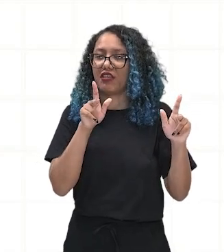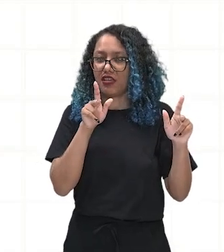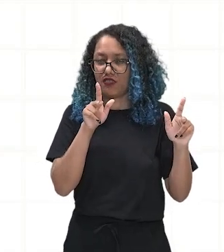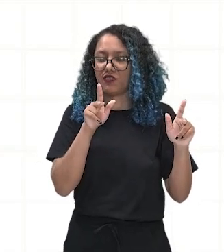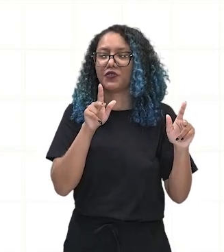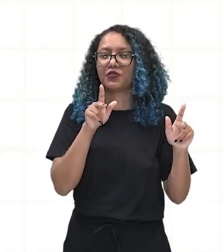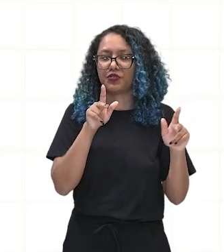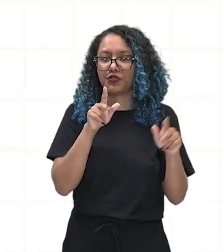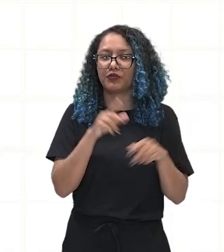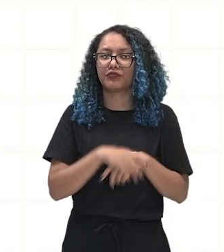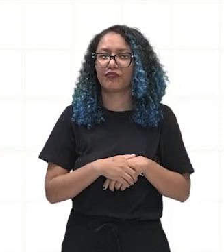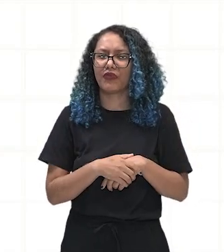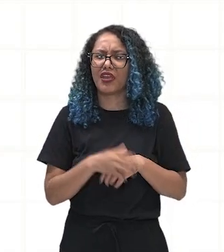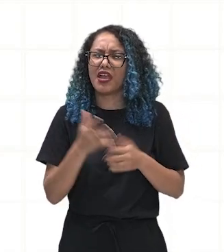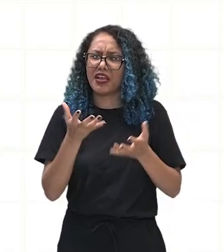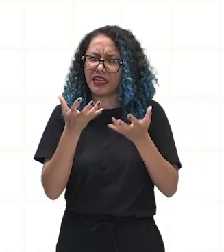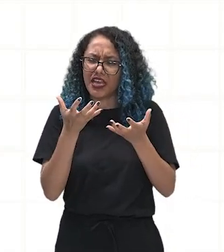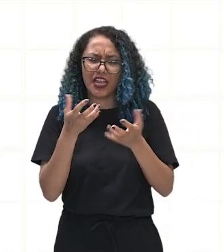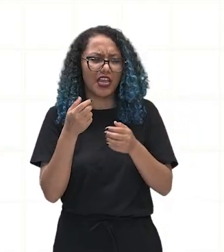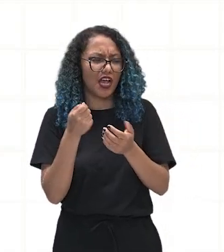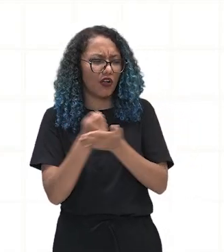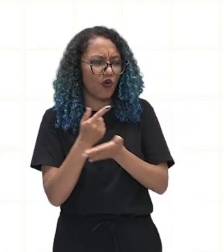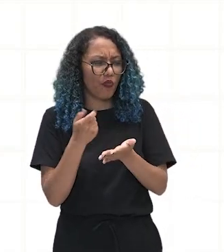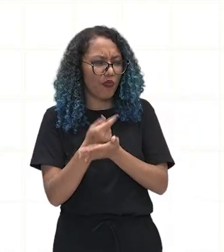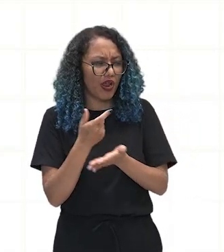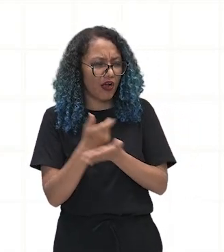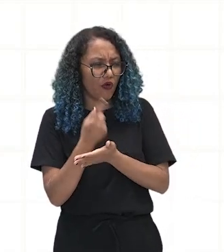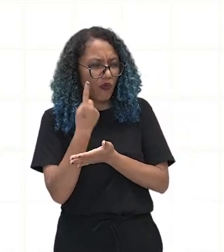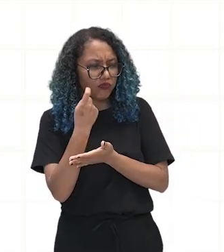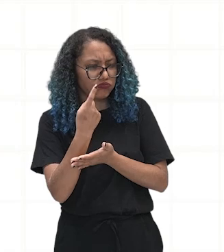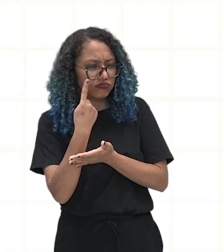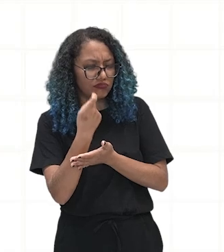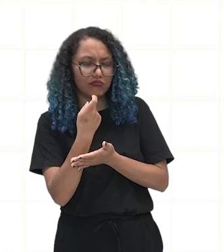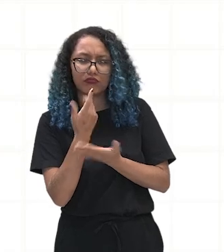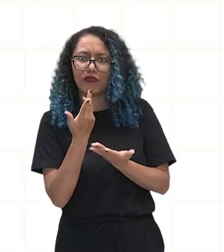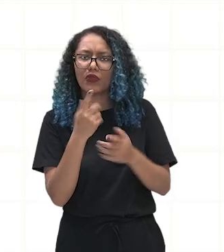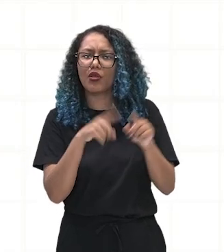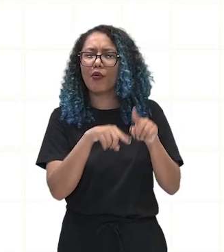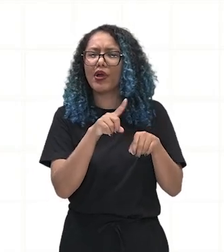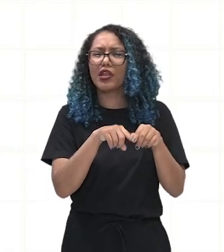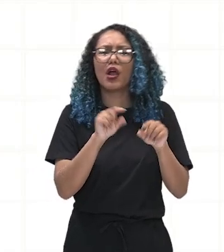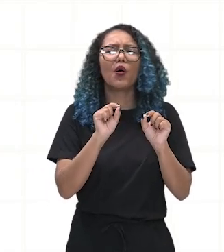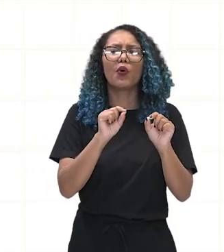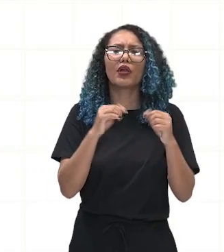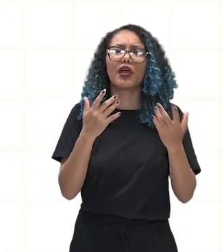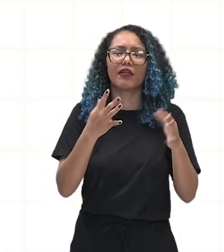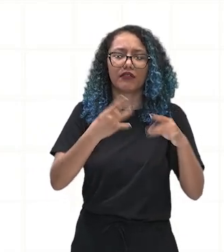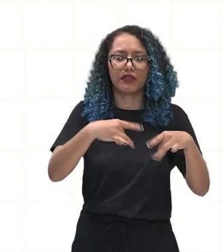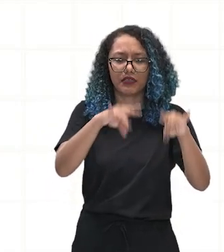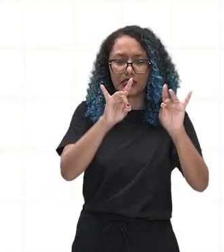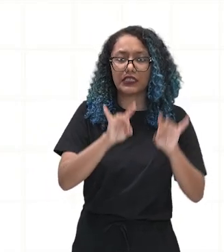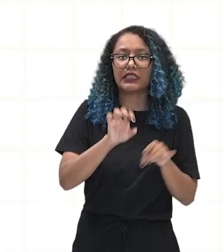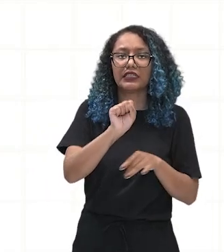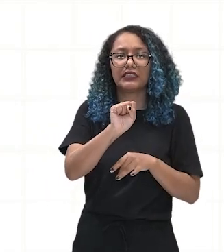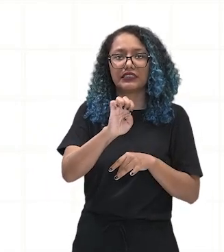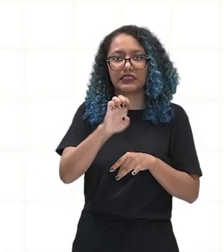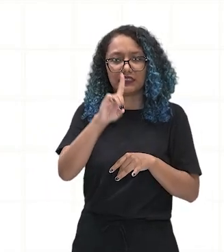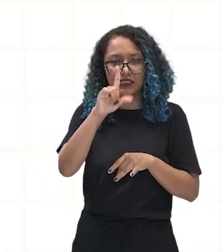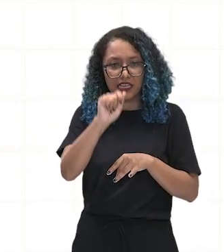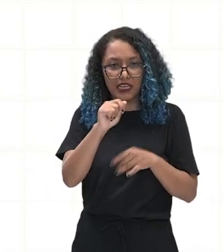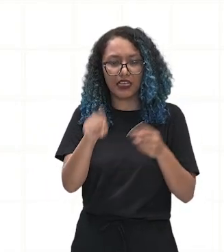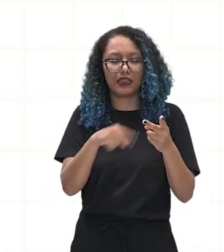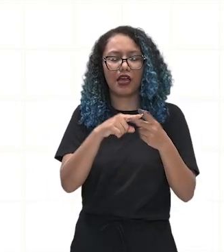uma crescente demanda por bens exóticos. Esses bens eram a seda,